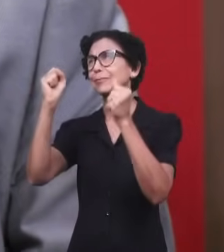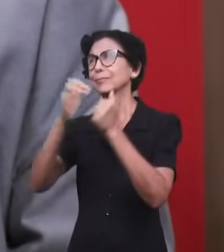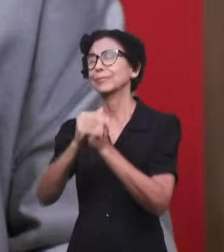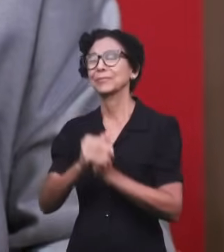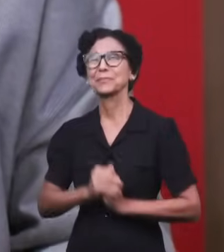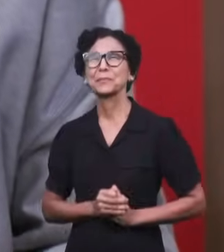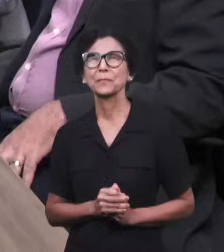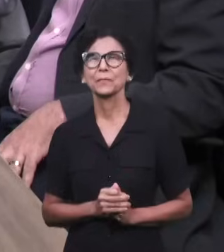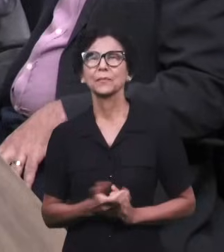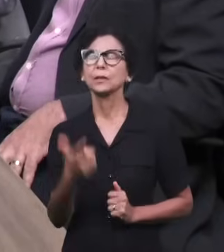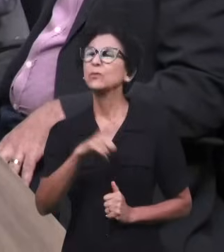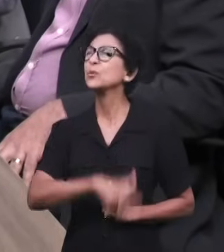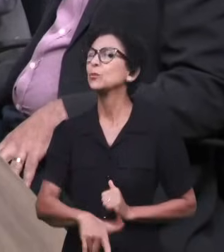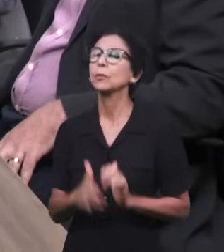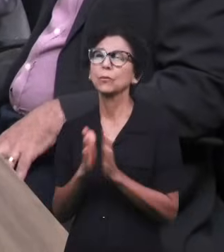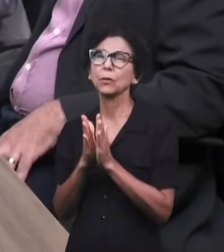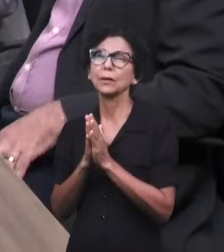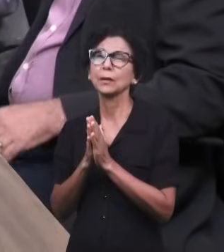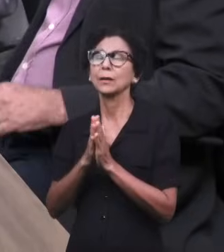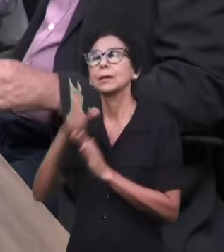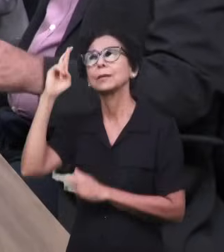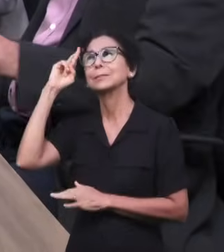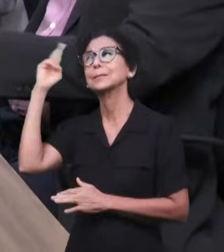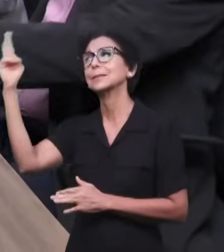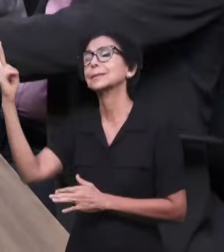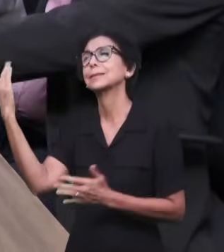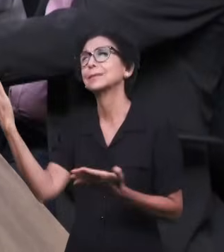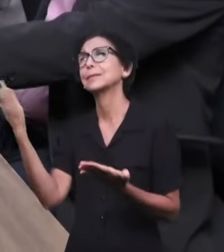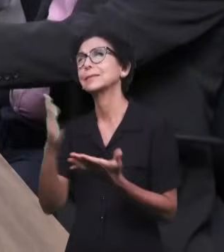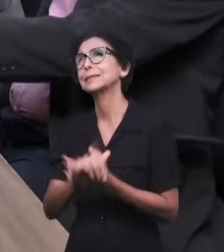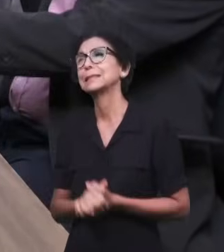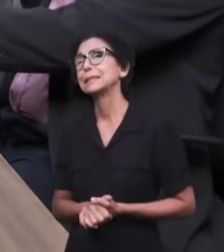vou interceder mais uma vez. Senhor,